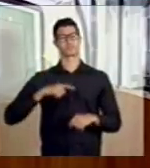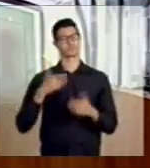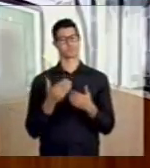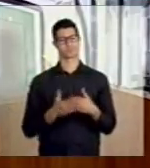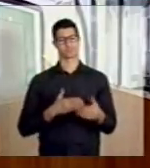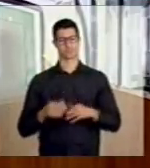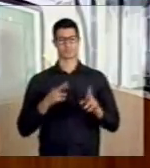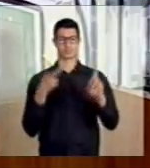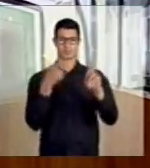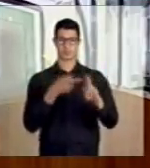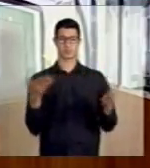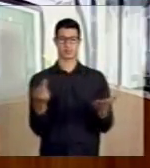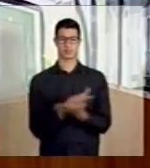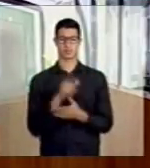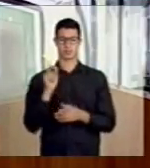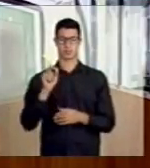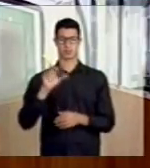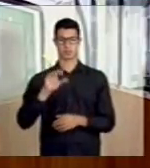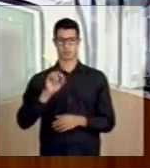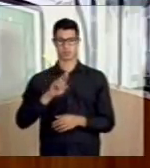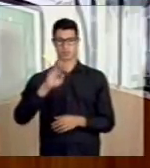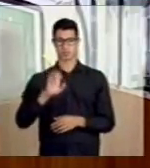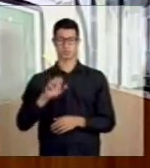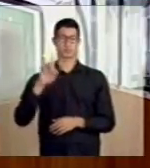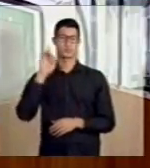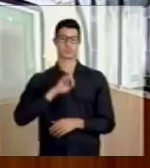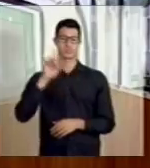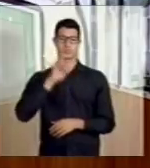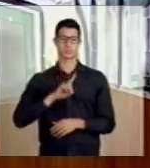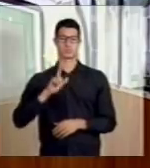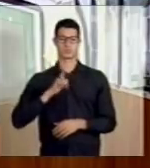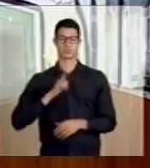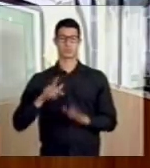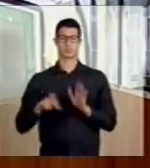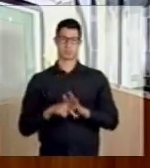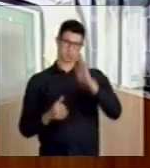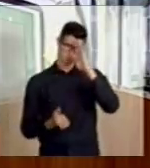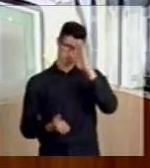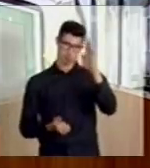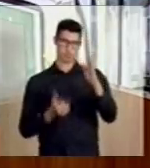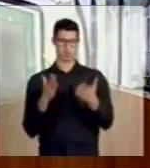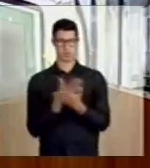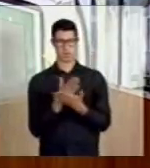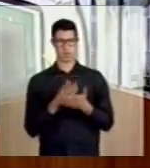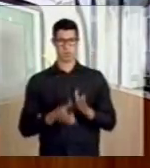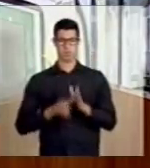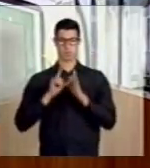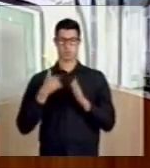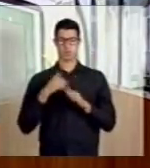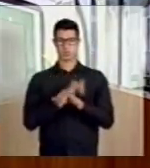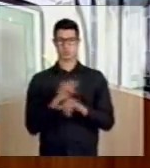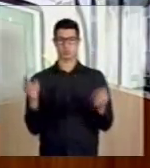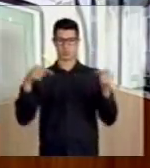Desnecessário referir as circunstâncias em que a Suprema Corte dos Estados Unidos tem aplicado esse princípio em alguns precedentes. Eu menciono